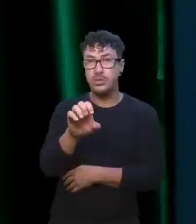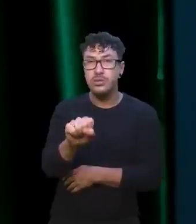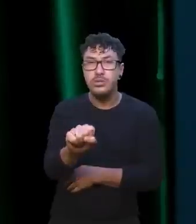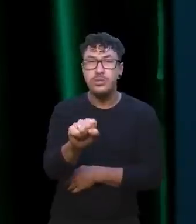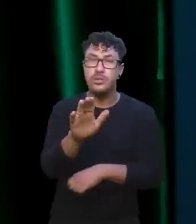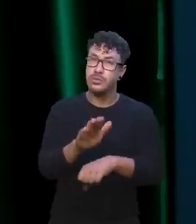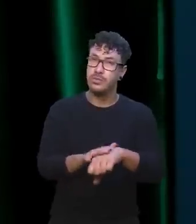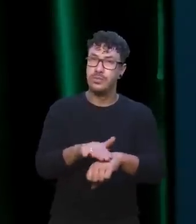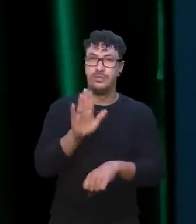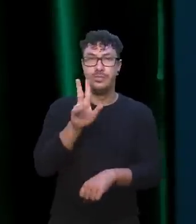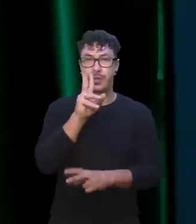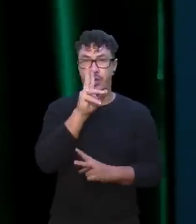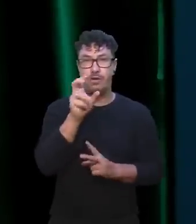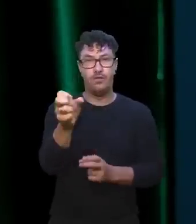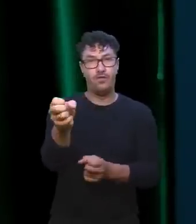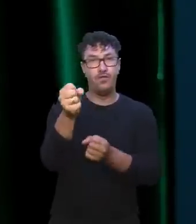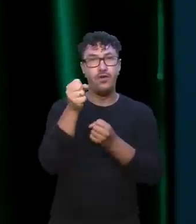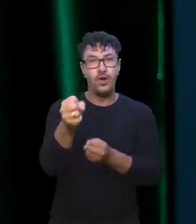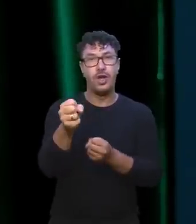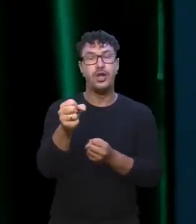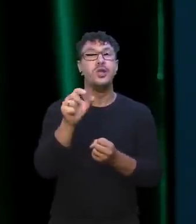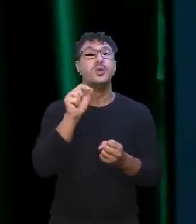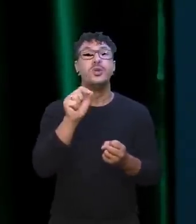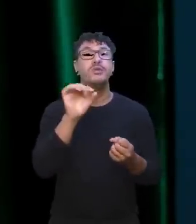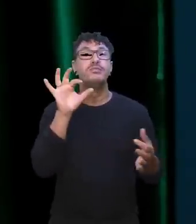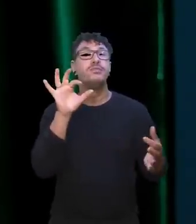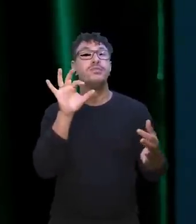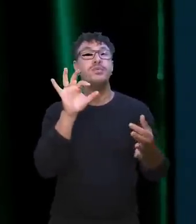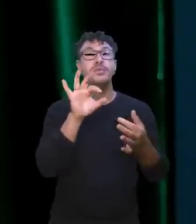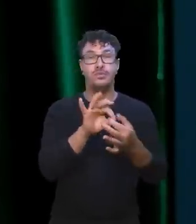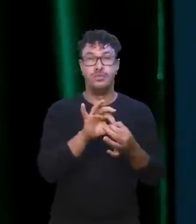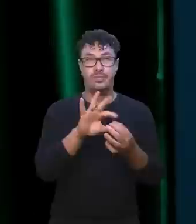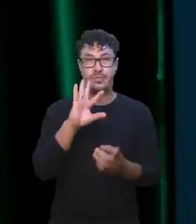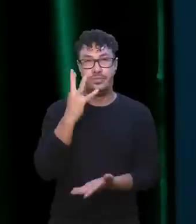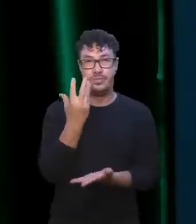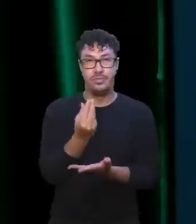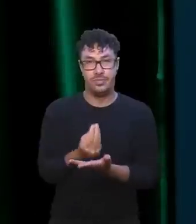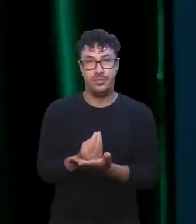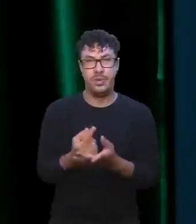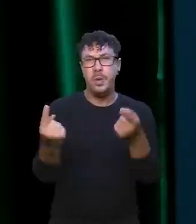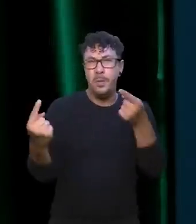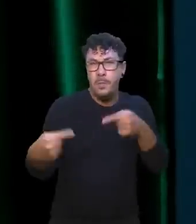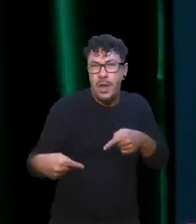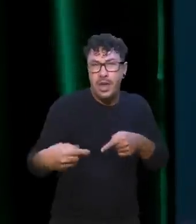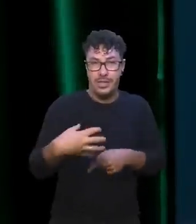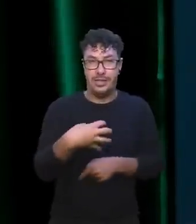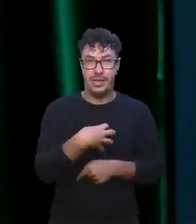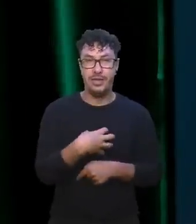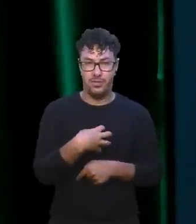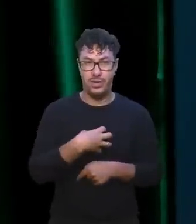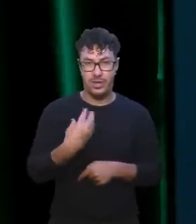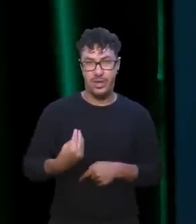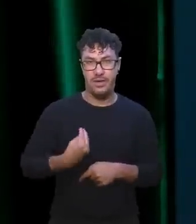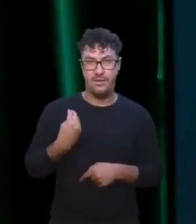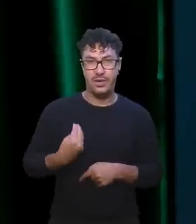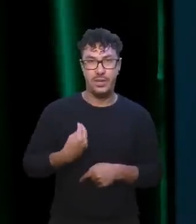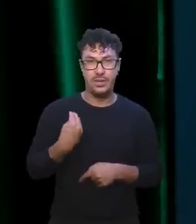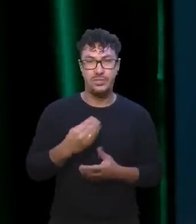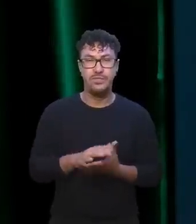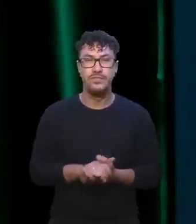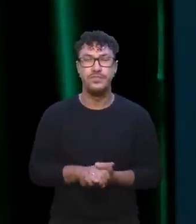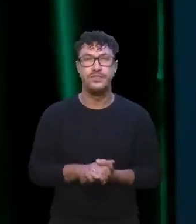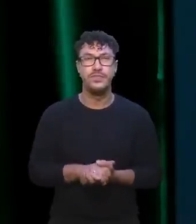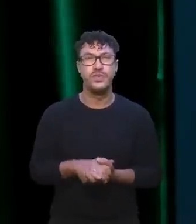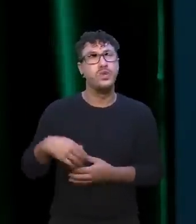mais fortes do ponto de vista espiritual para enfrentar esses desafios da vida moderna. E